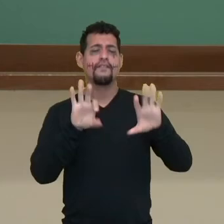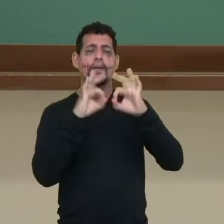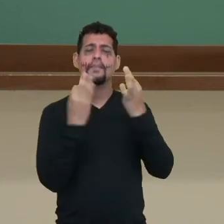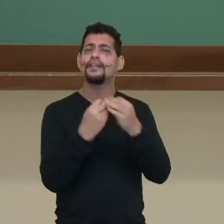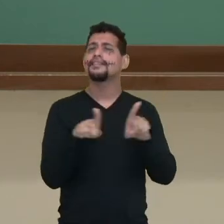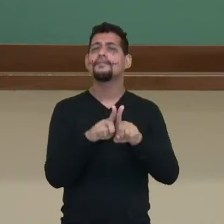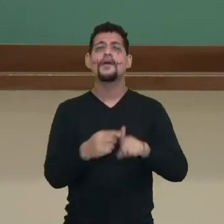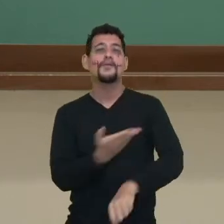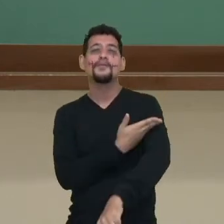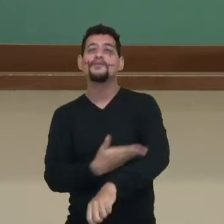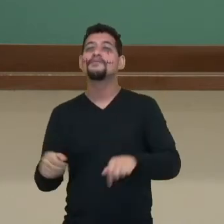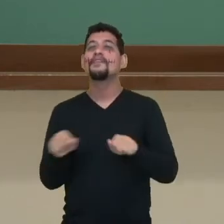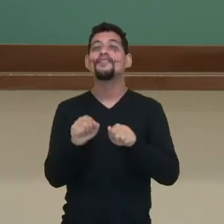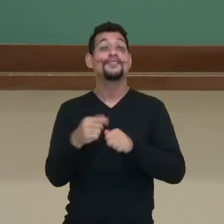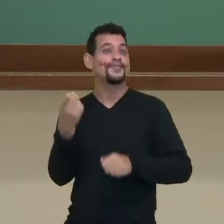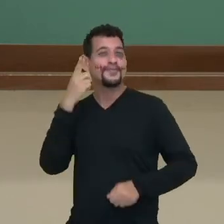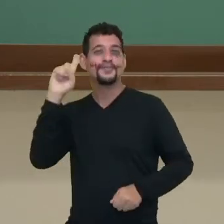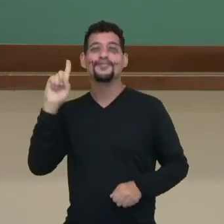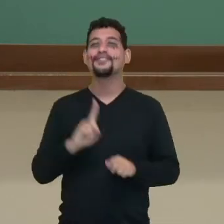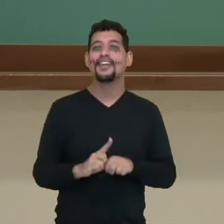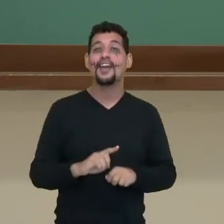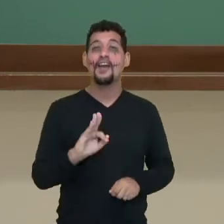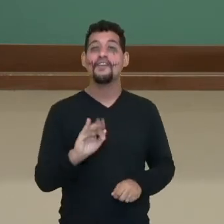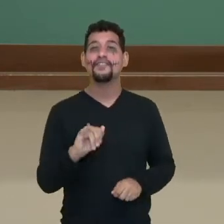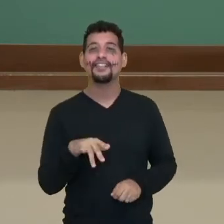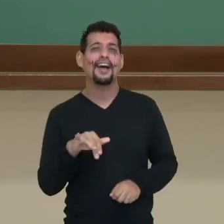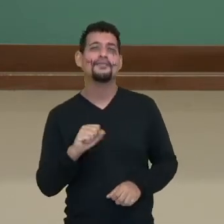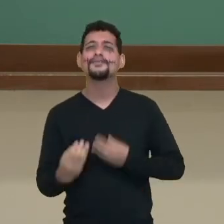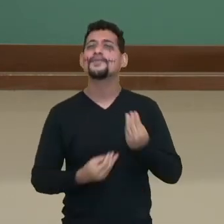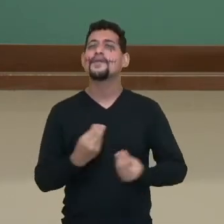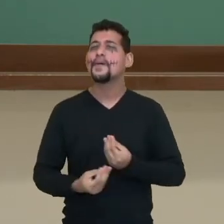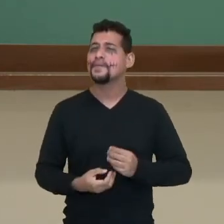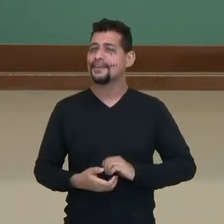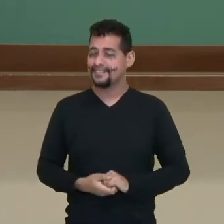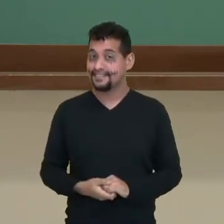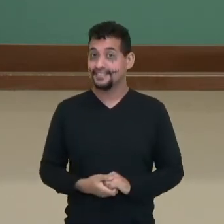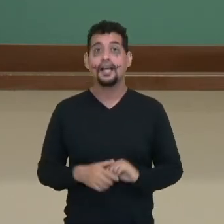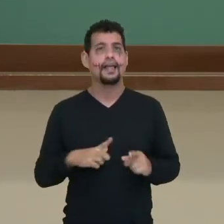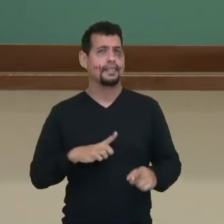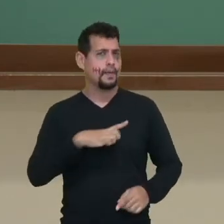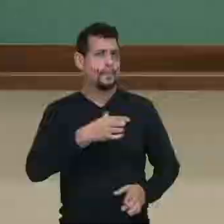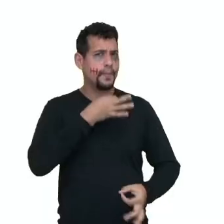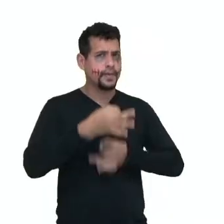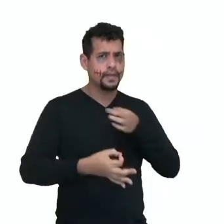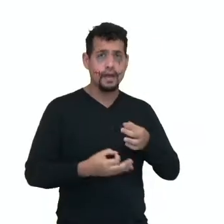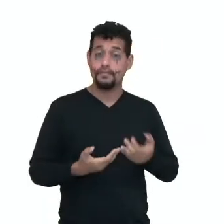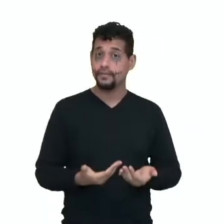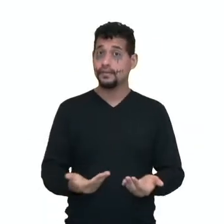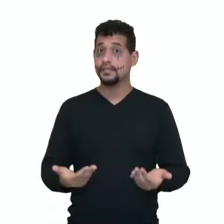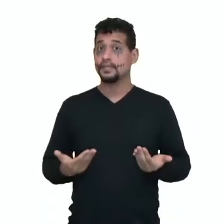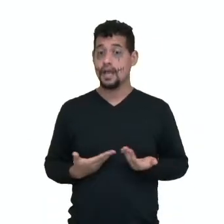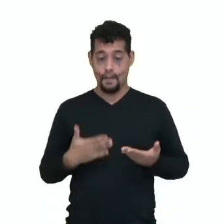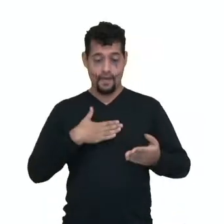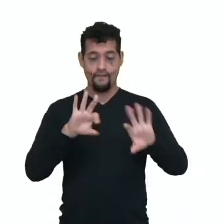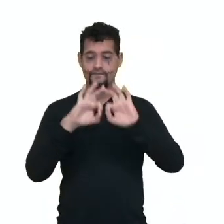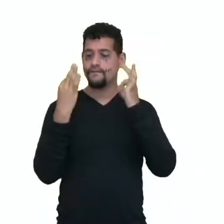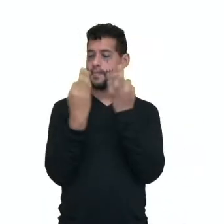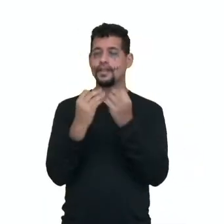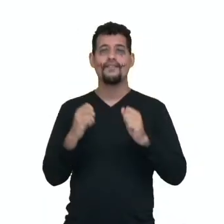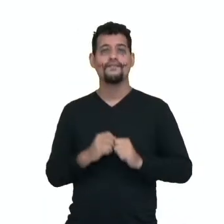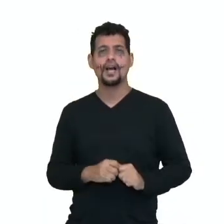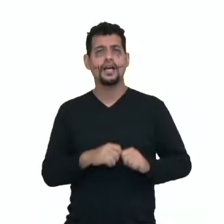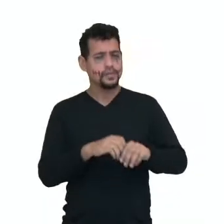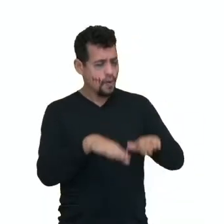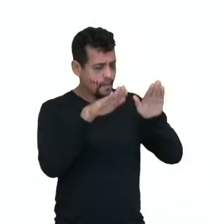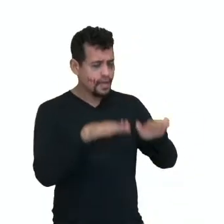família costuma celebrar o dia de finados? Vamos a ver? Aqui uma sugestão. Em minha família, hacemos homenagem a